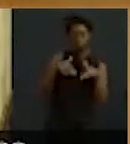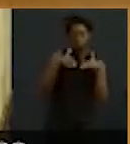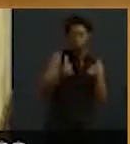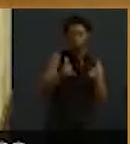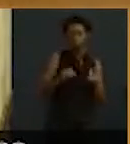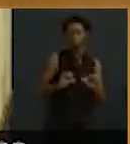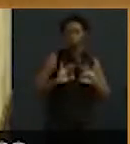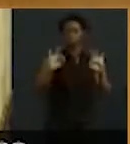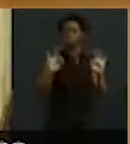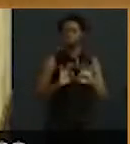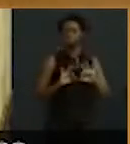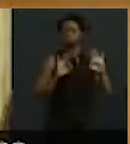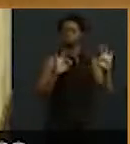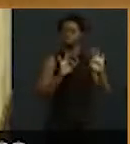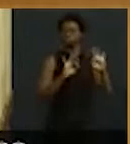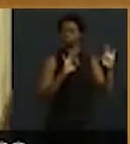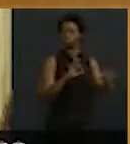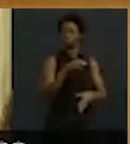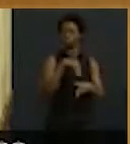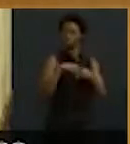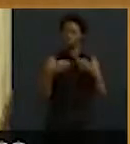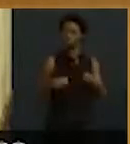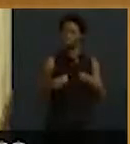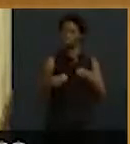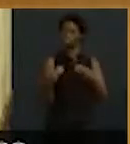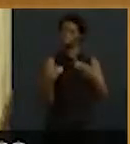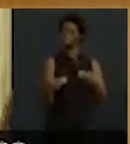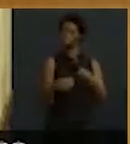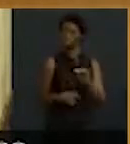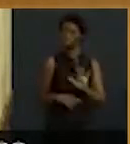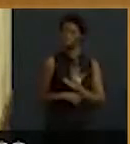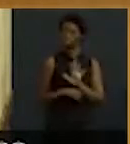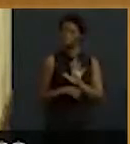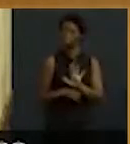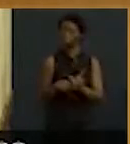o dever ministerial em prol da sociedade.